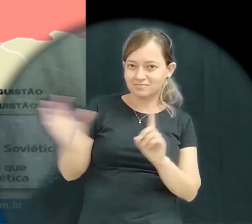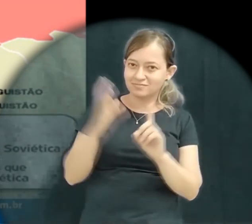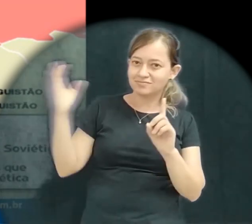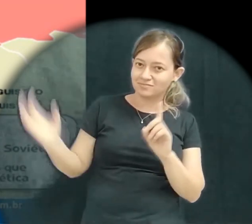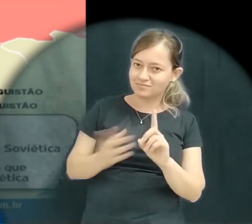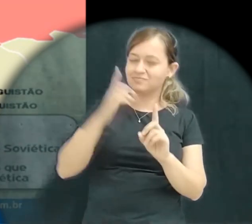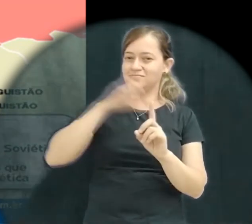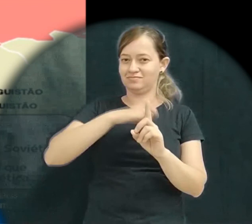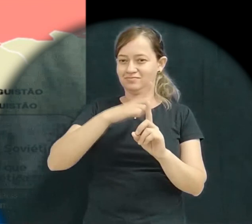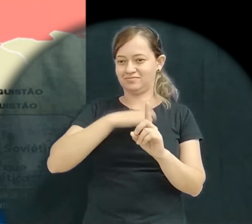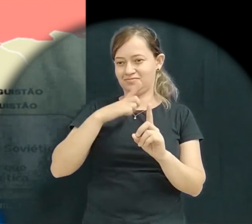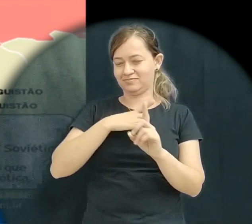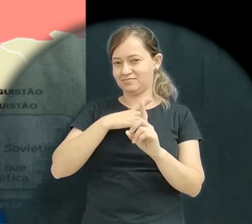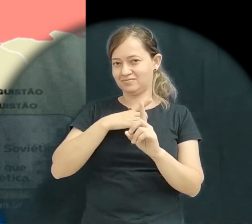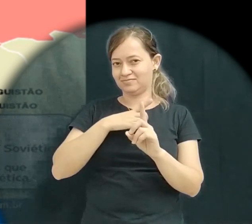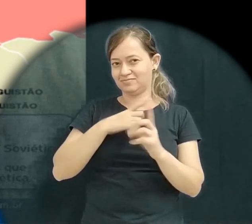influência